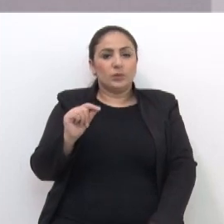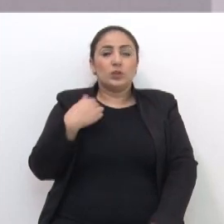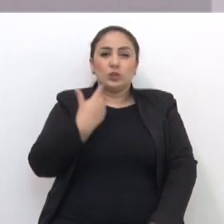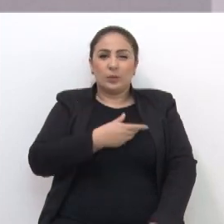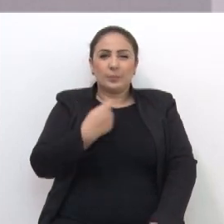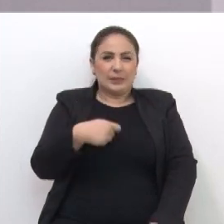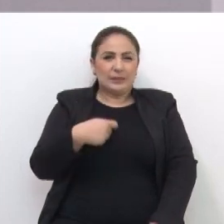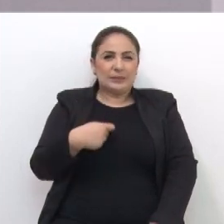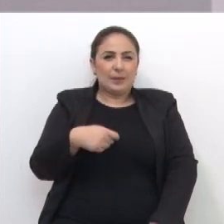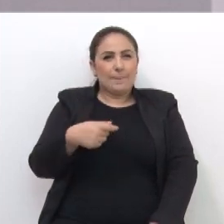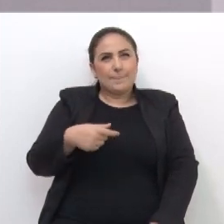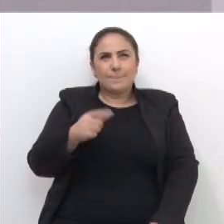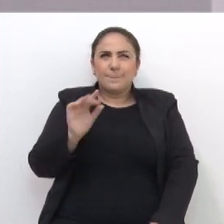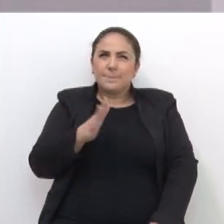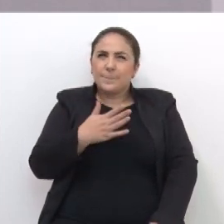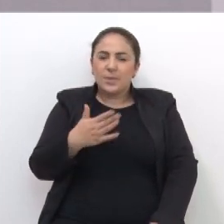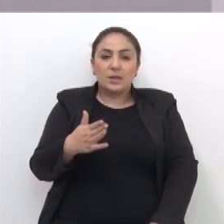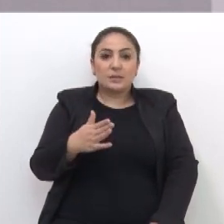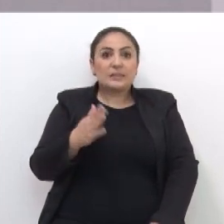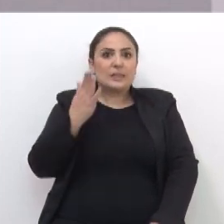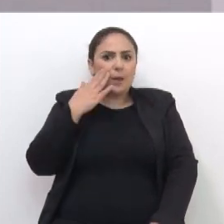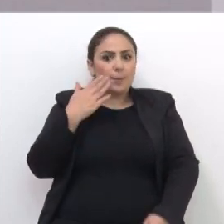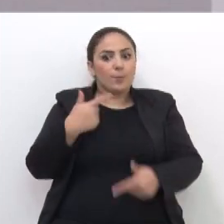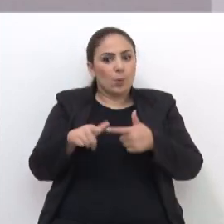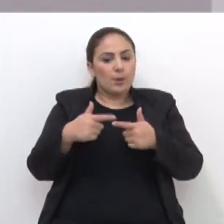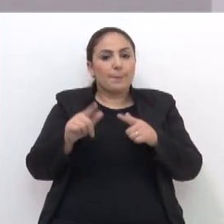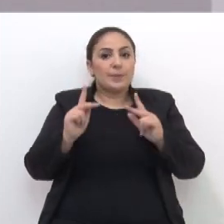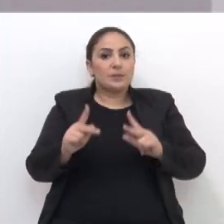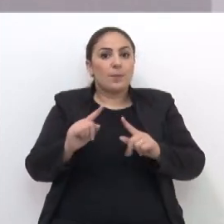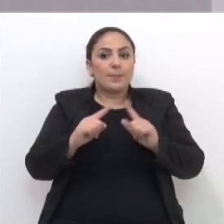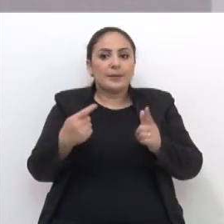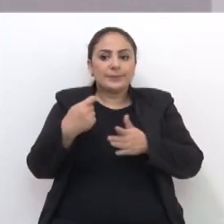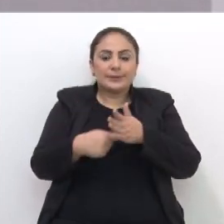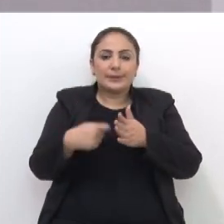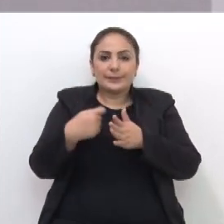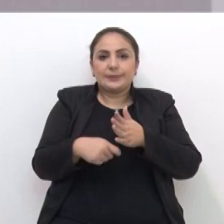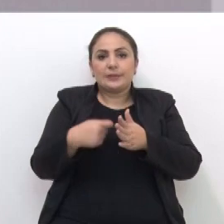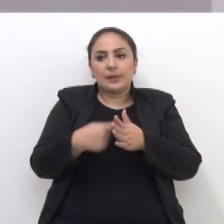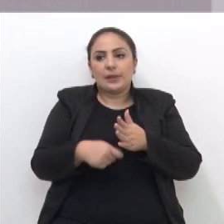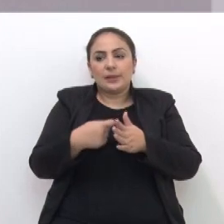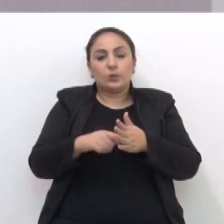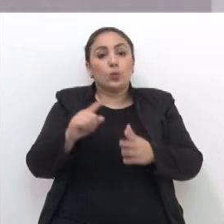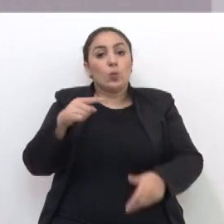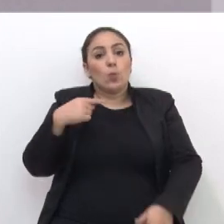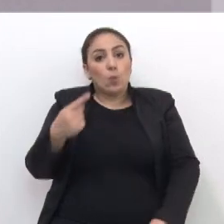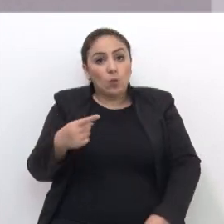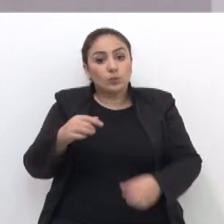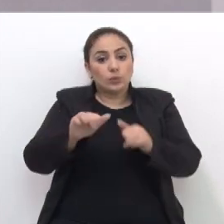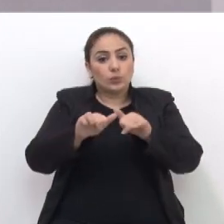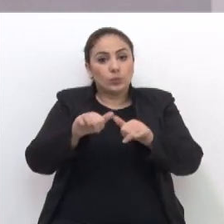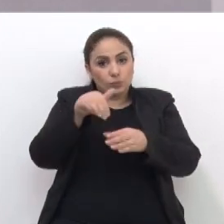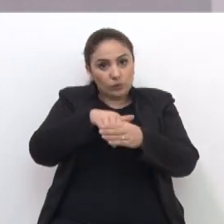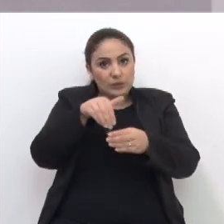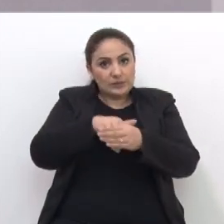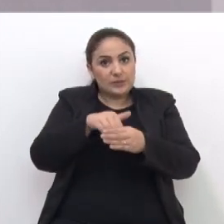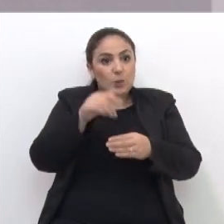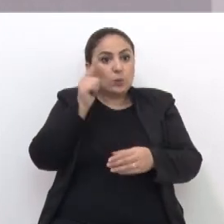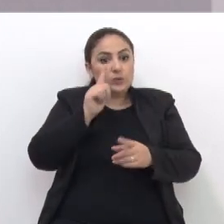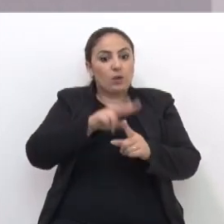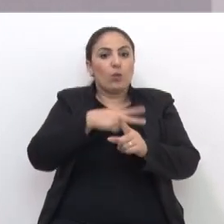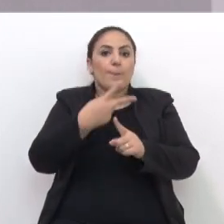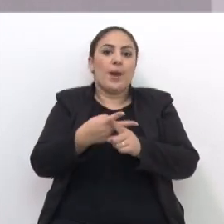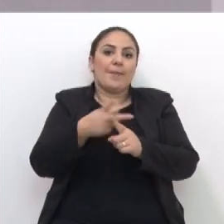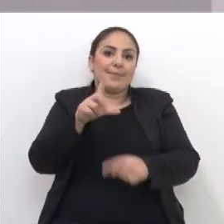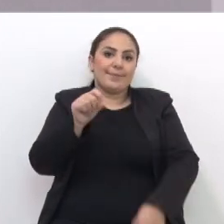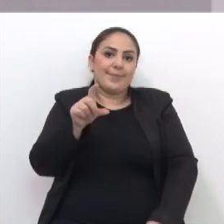se priorize colocar essas sessões nos bairros da cidade e nos bairros mais distantes, onde está justamente o público que